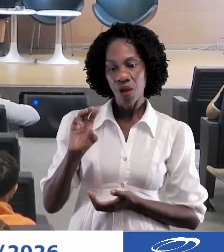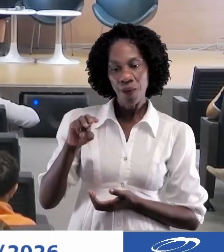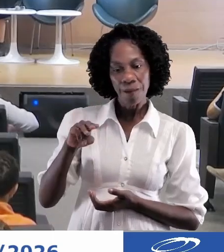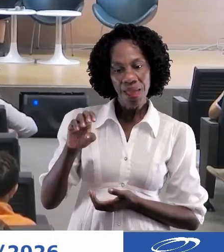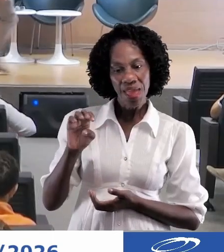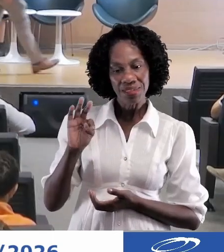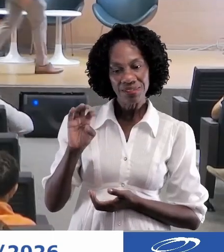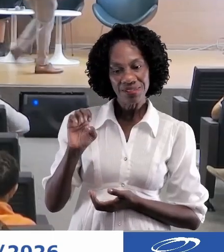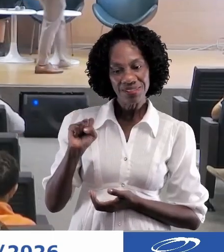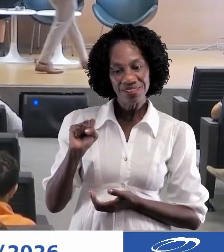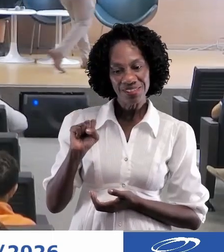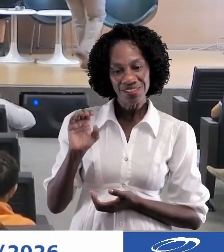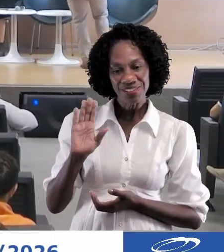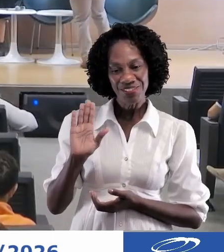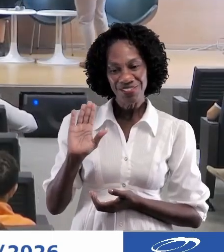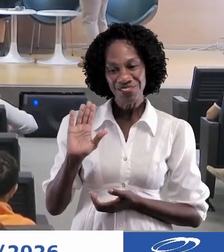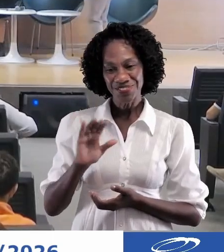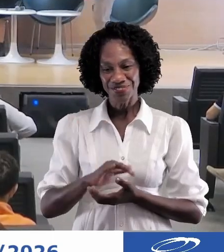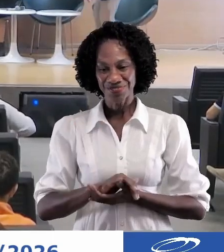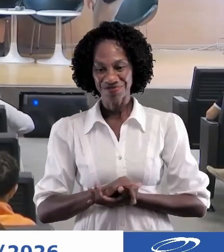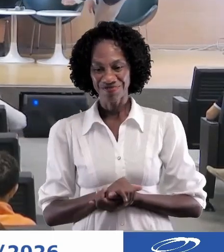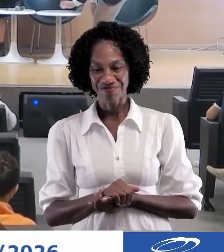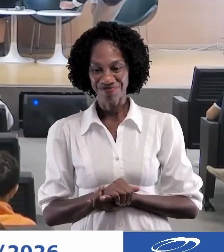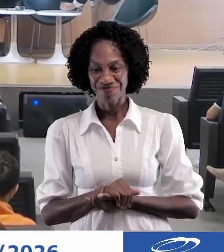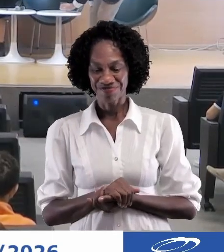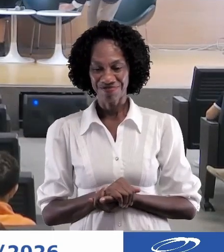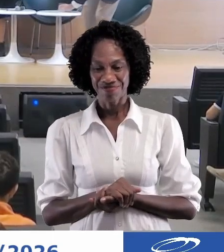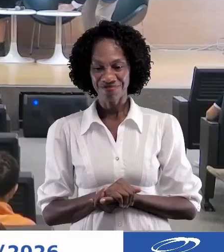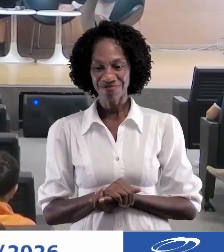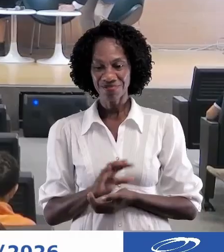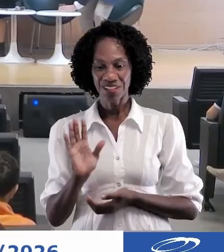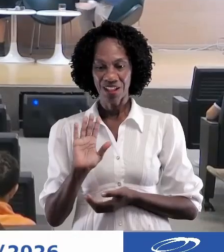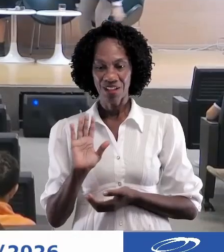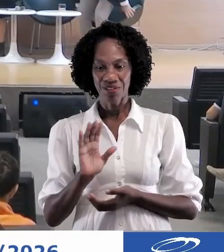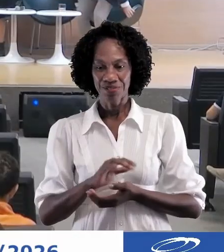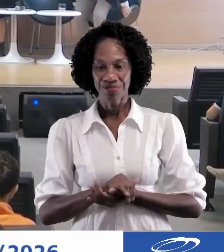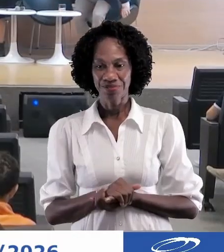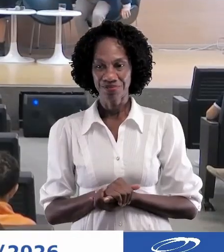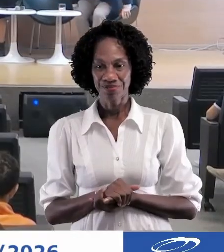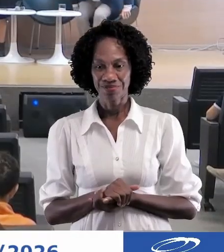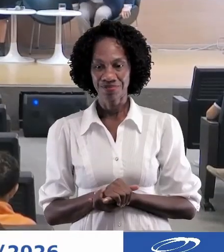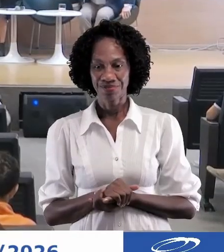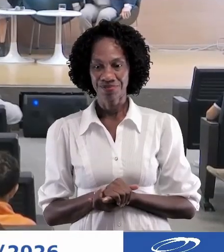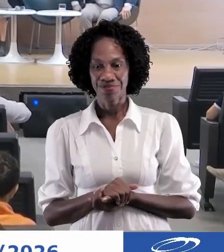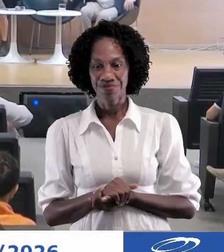Nice to see you. Thank you for coming. Hello. Congratulations for your